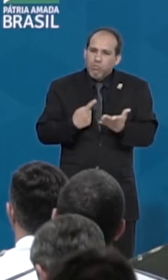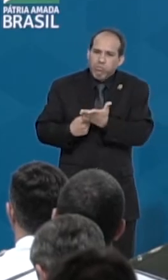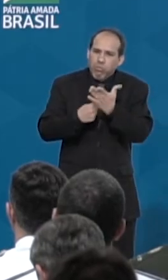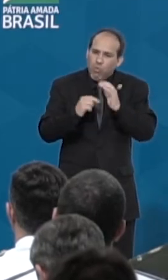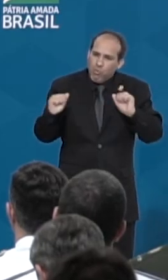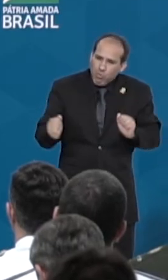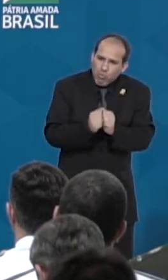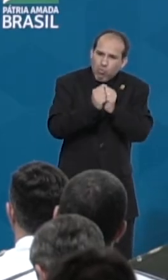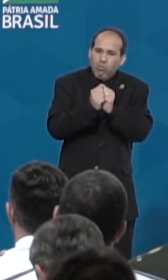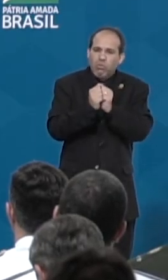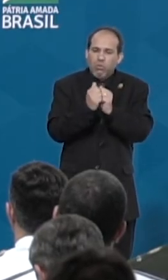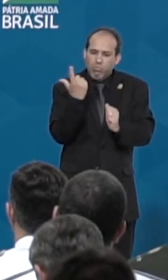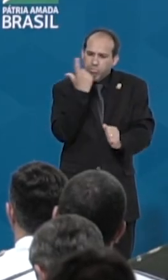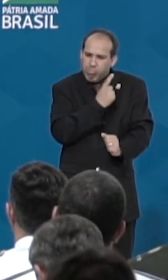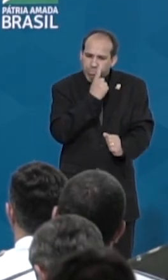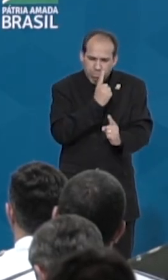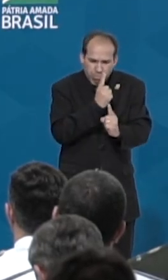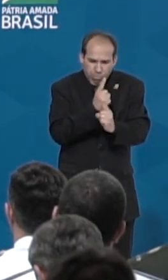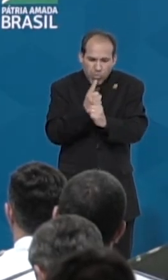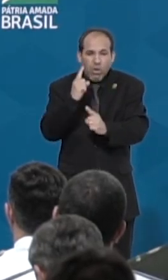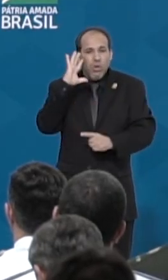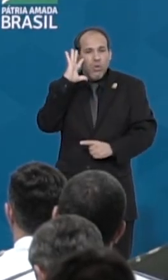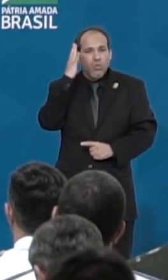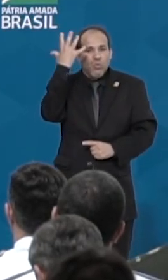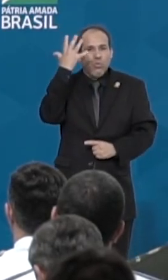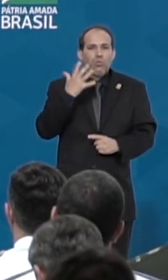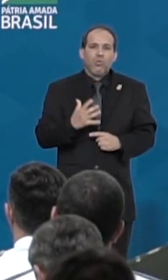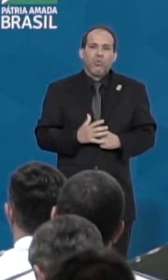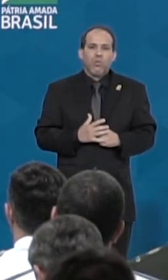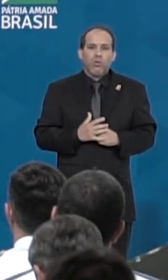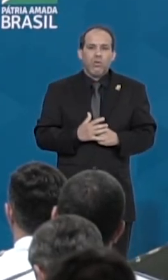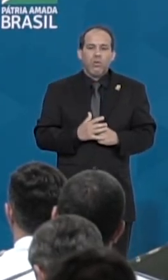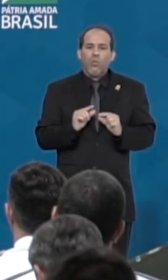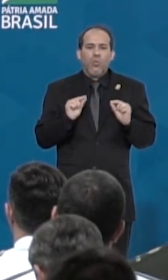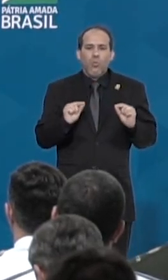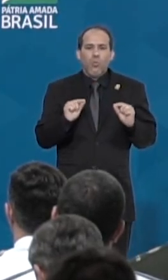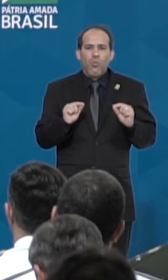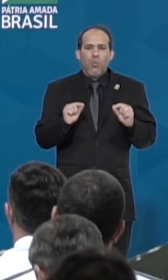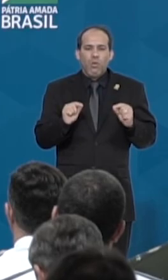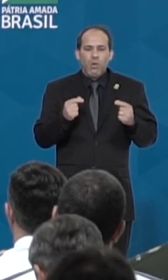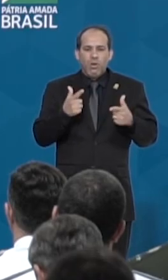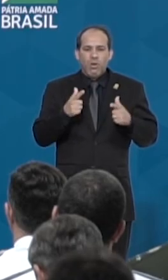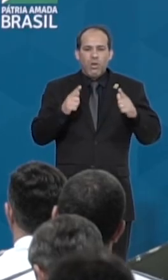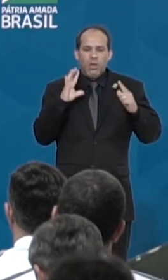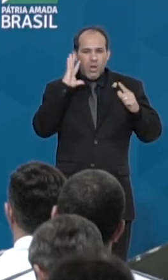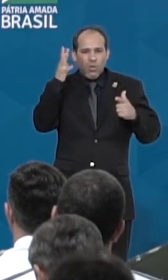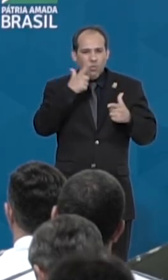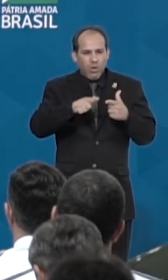juntos encontraremos soluções para esta